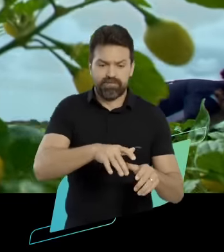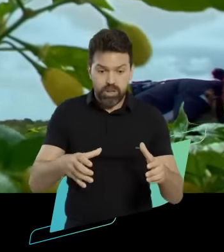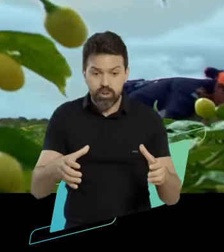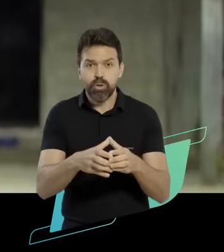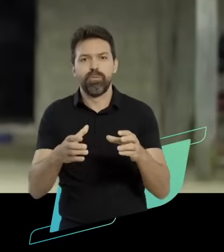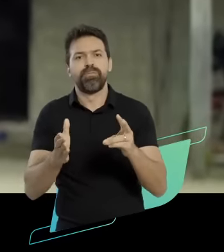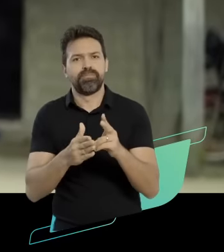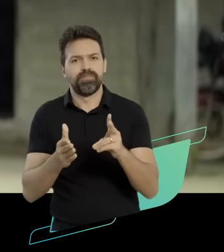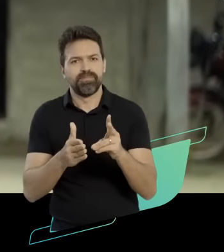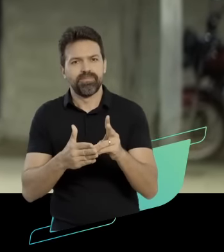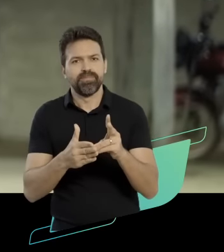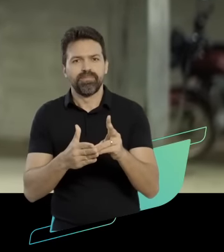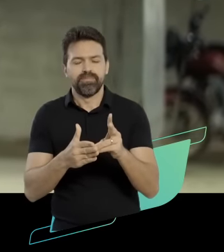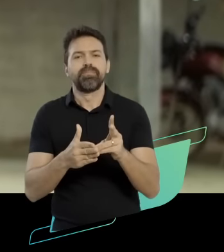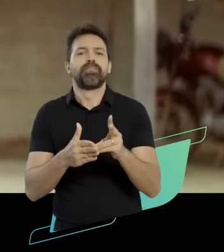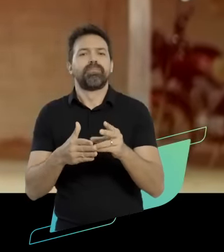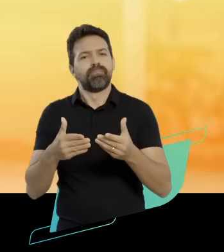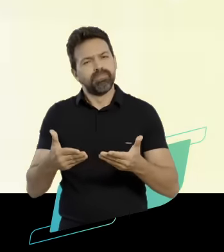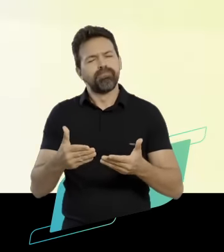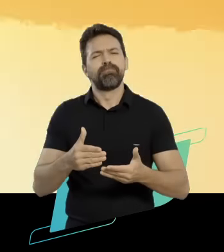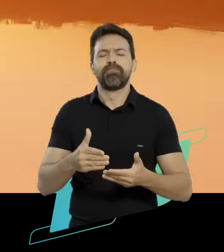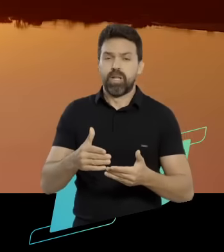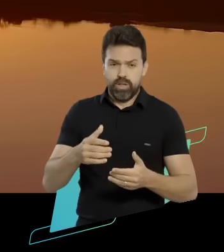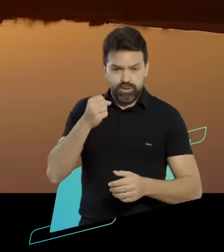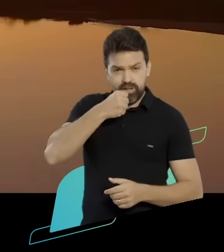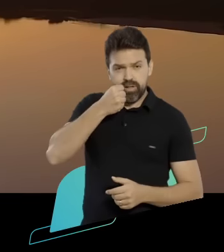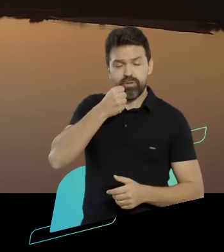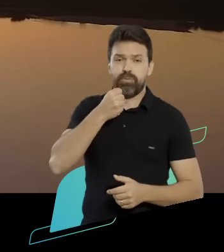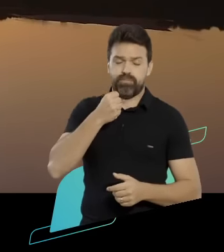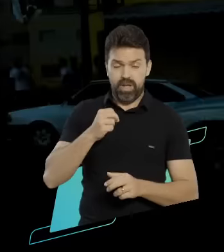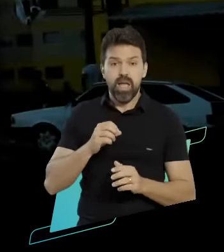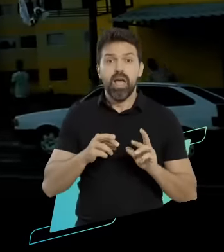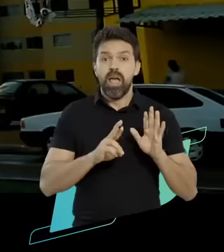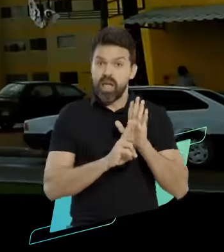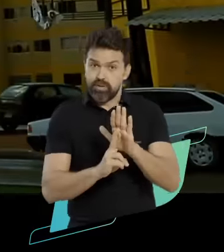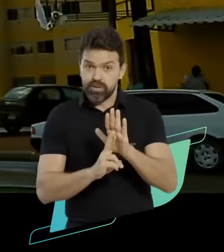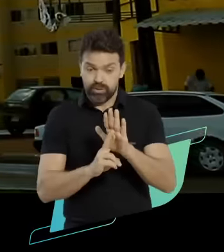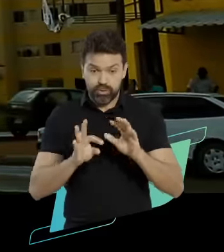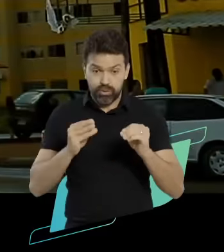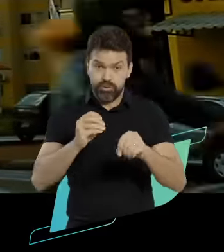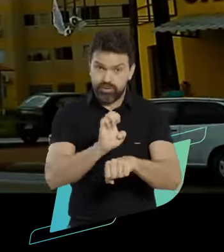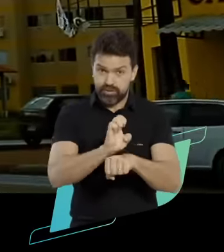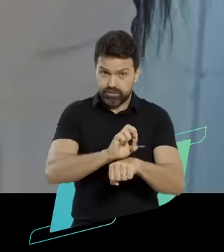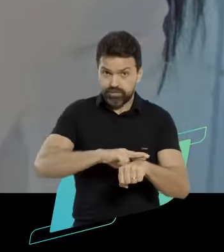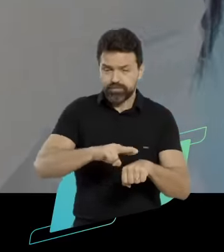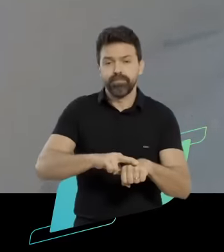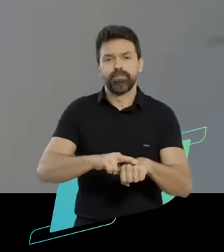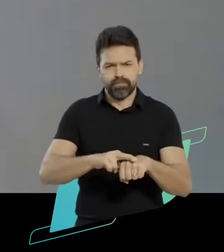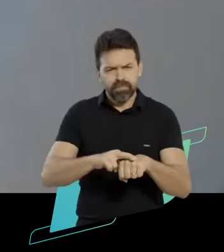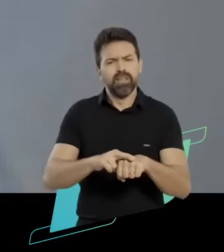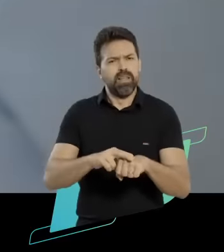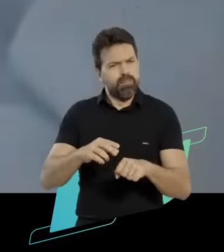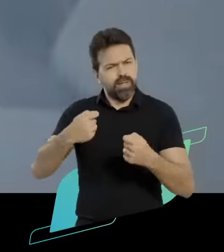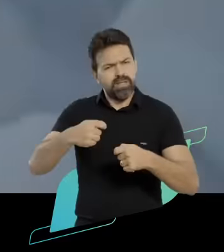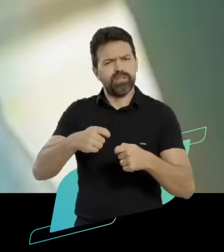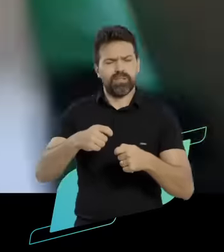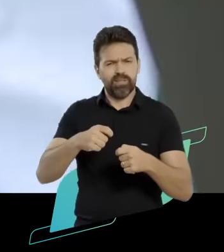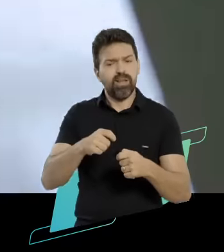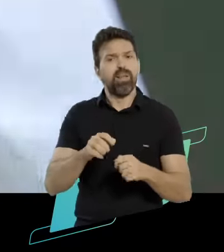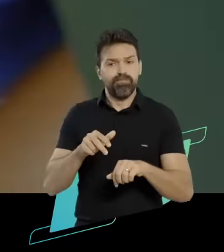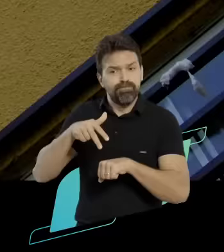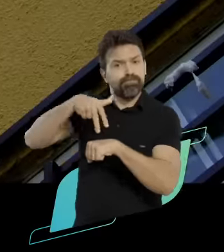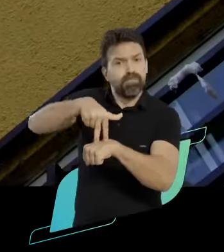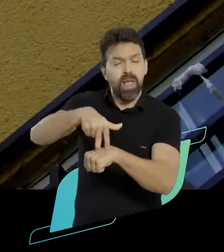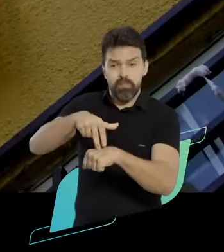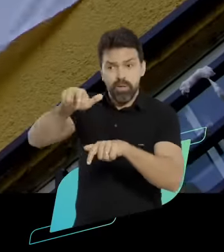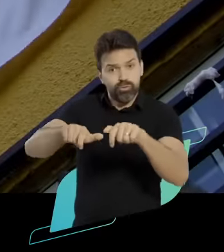nas comunidades indígenas. Um senador representa todo o Estado. Ele tem que ser a voz de